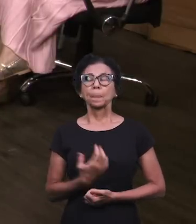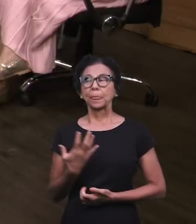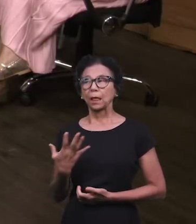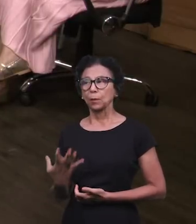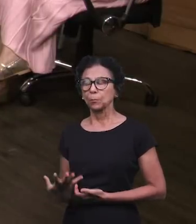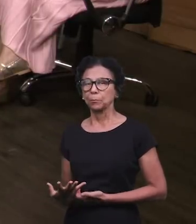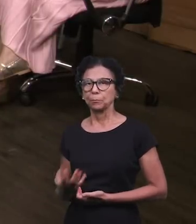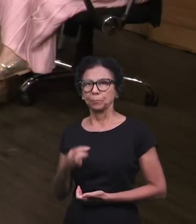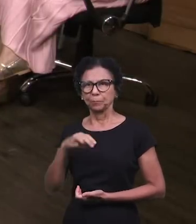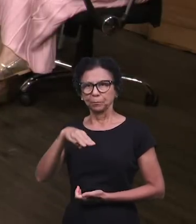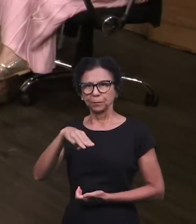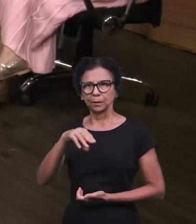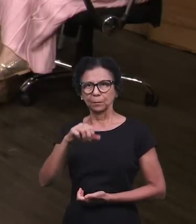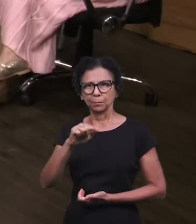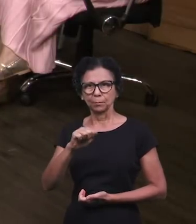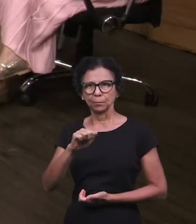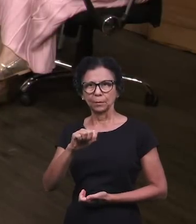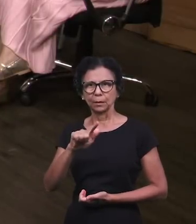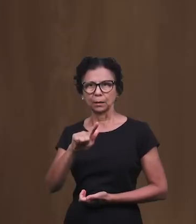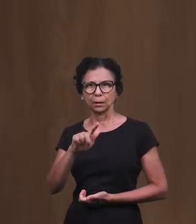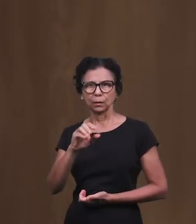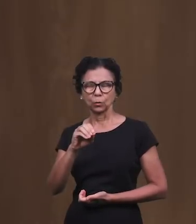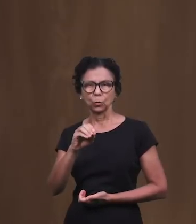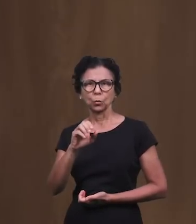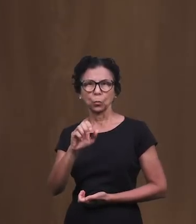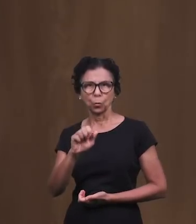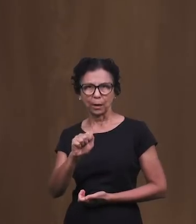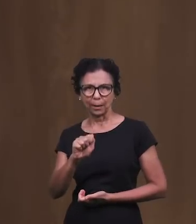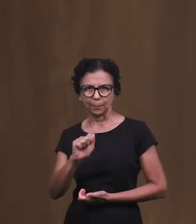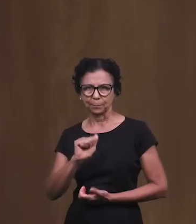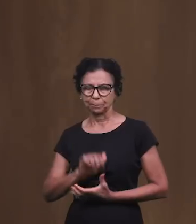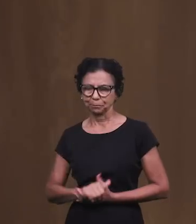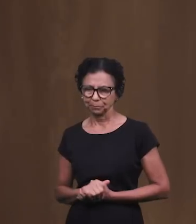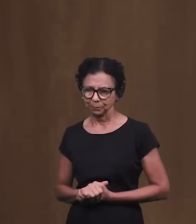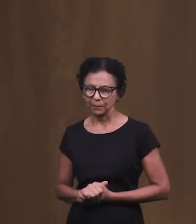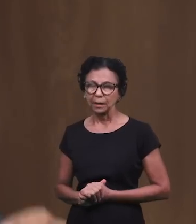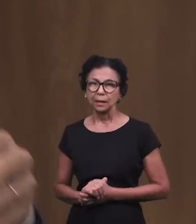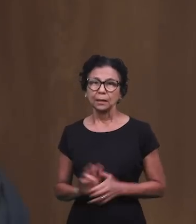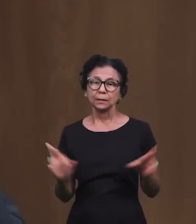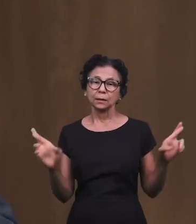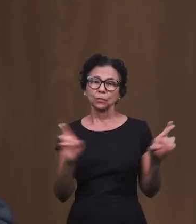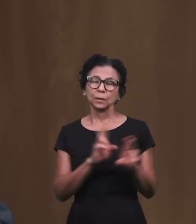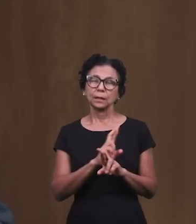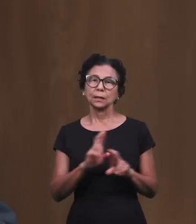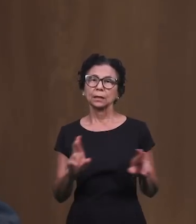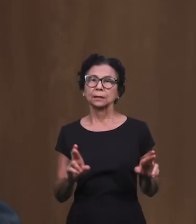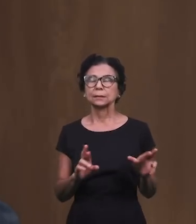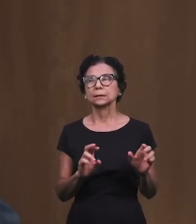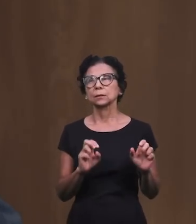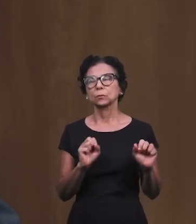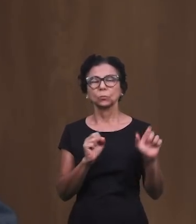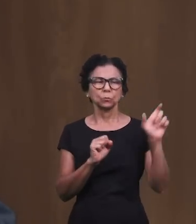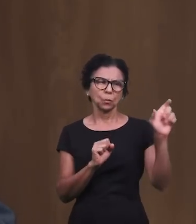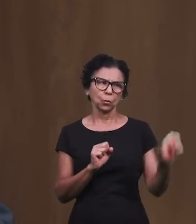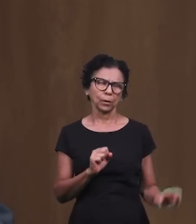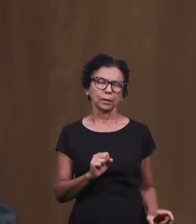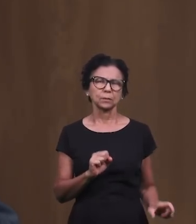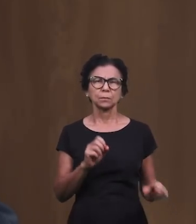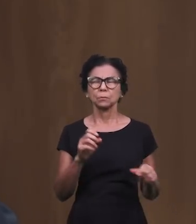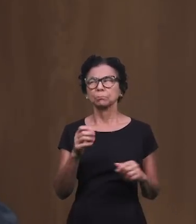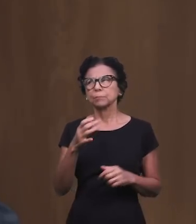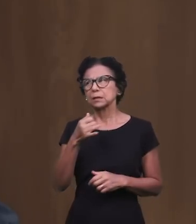mágoa, geralmente, ela está ligada a um ressentimento. A gente pode sentir tristeza, a gente pode